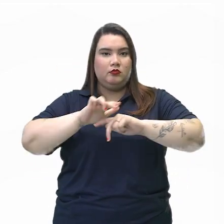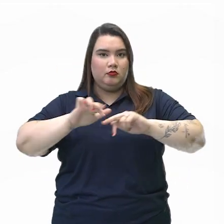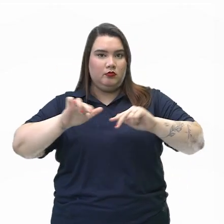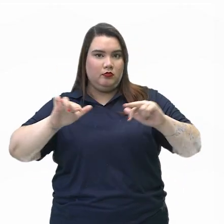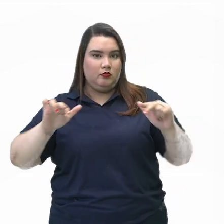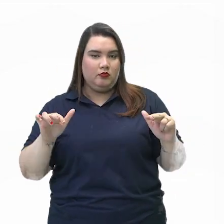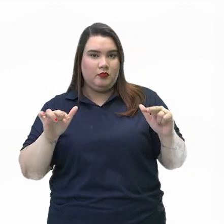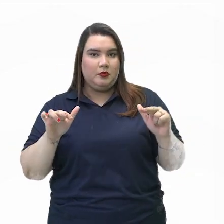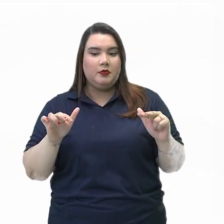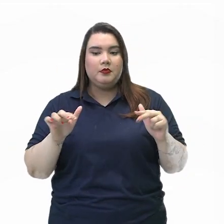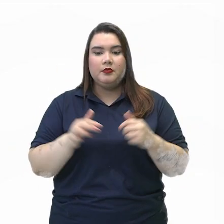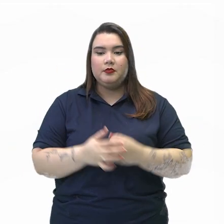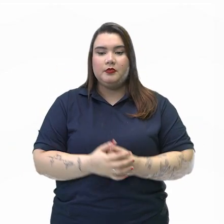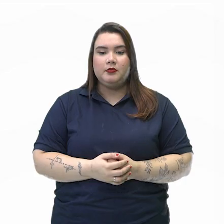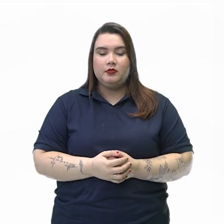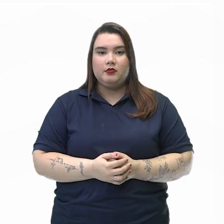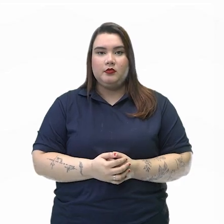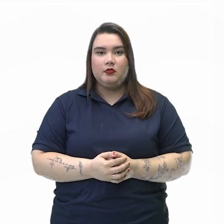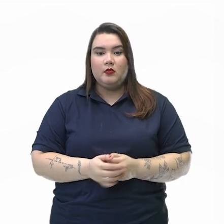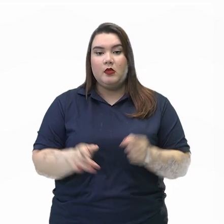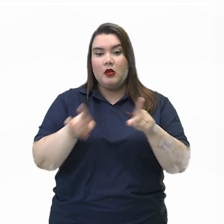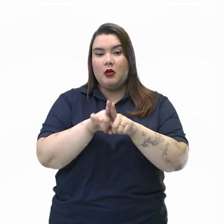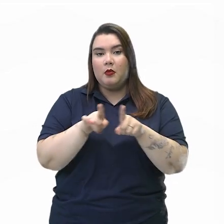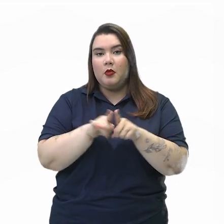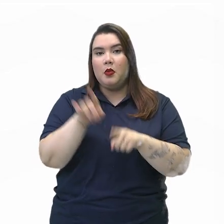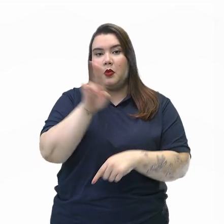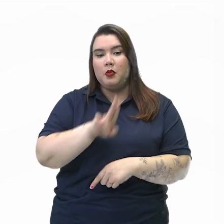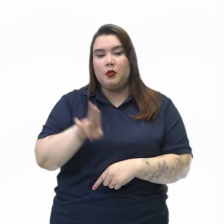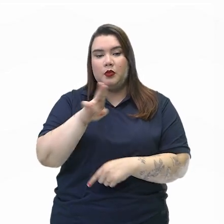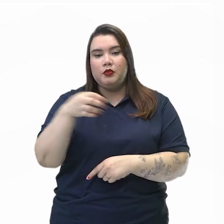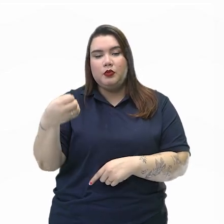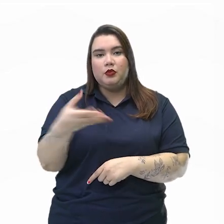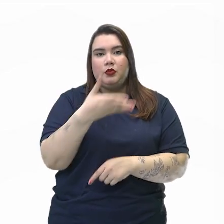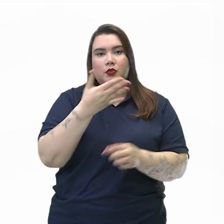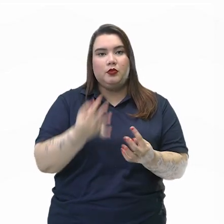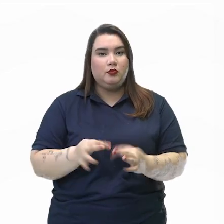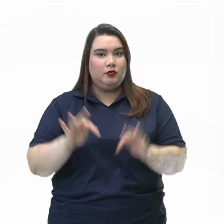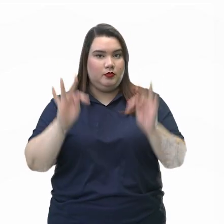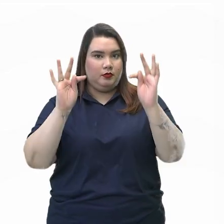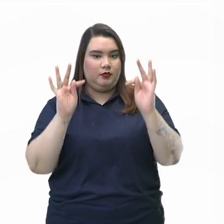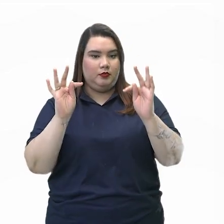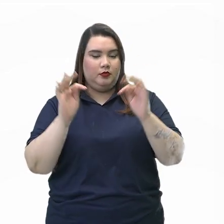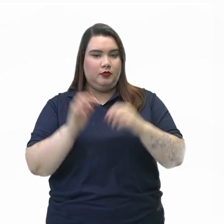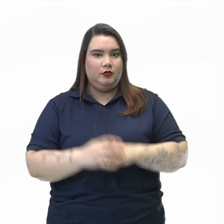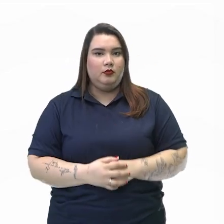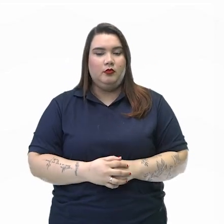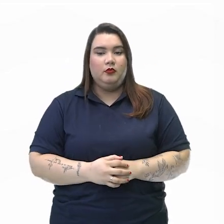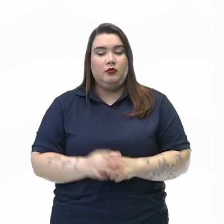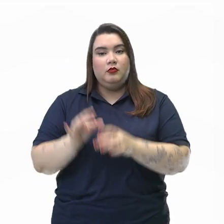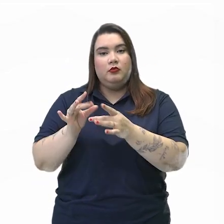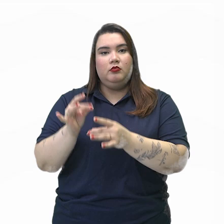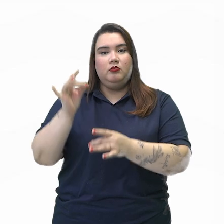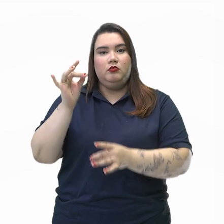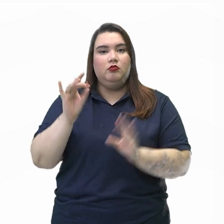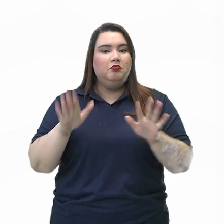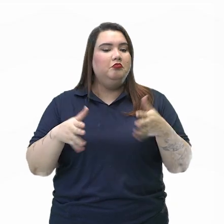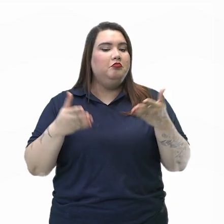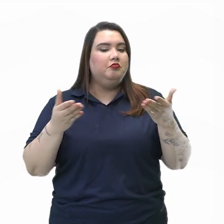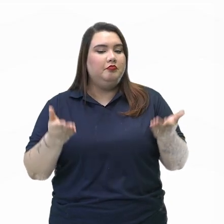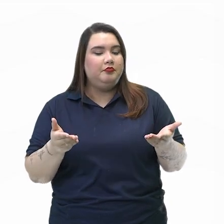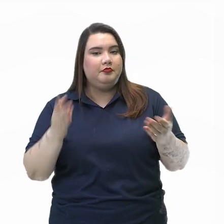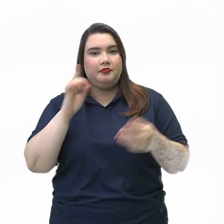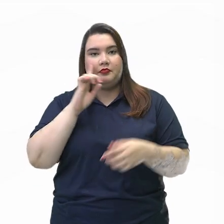da biodiversidade. Uso de novas tecnologias. No detalhamento,